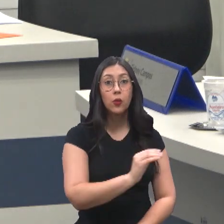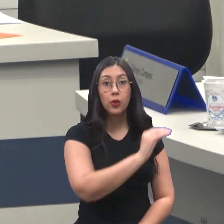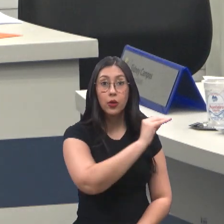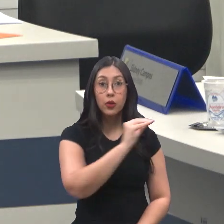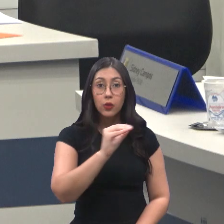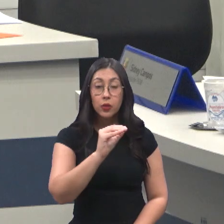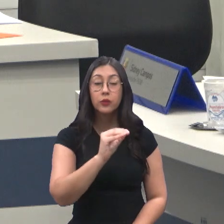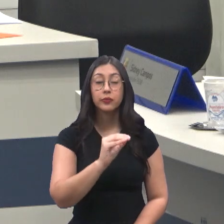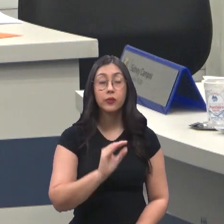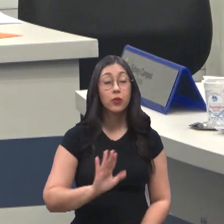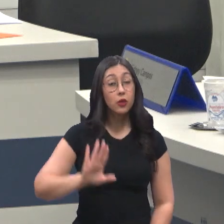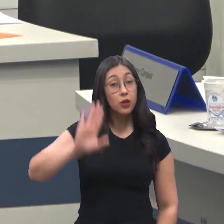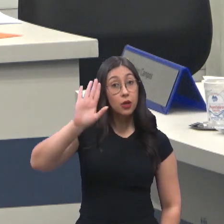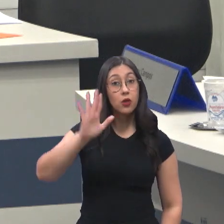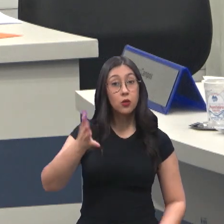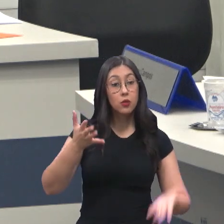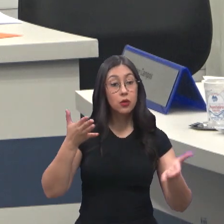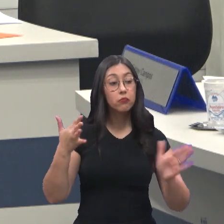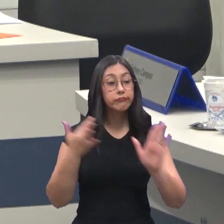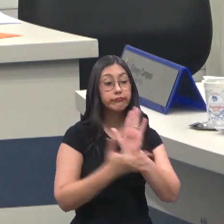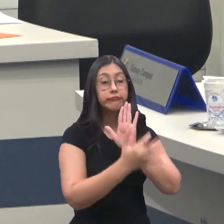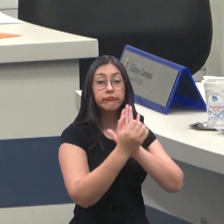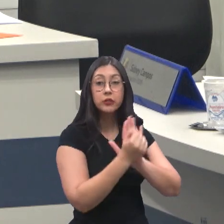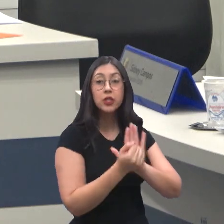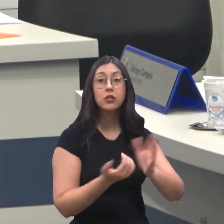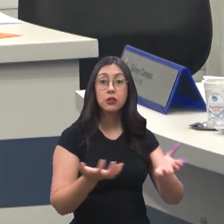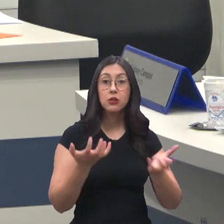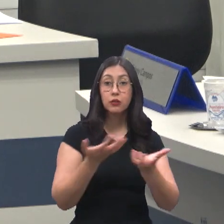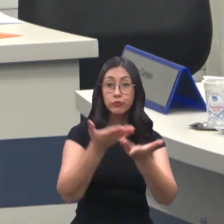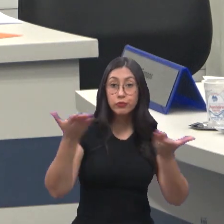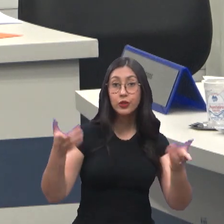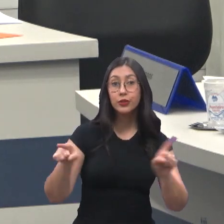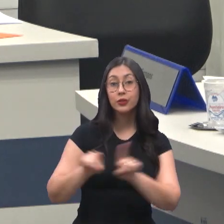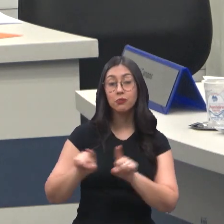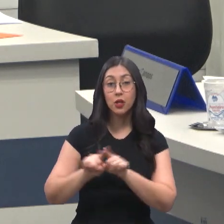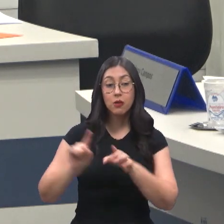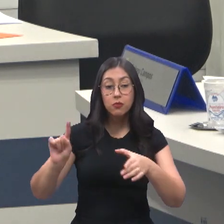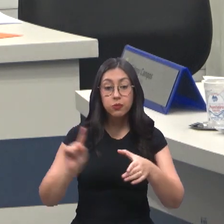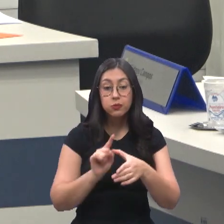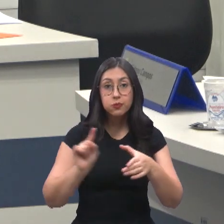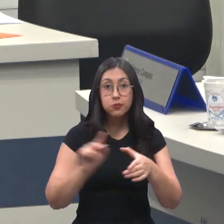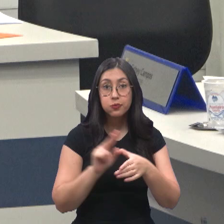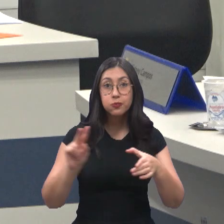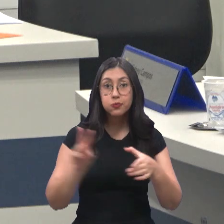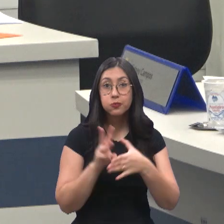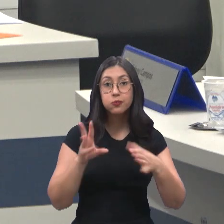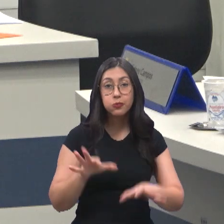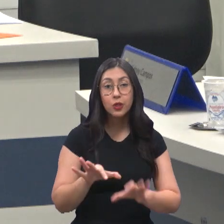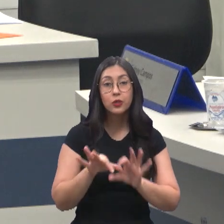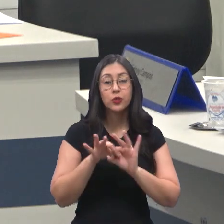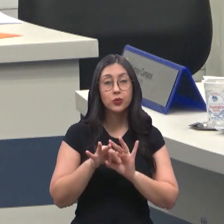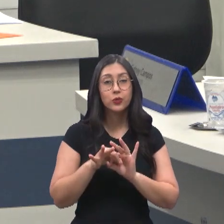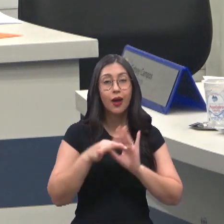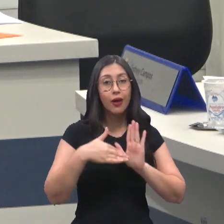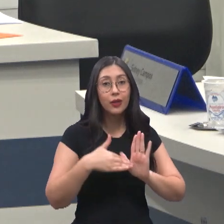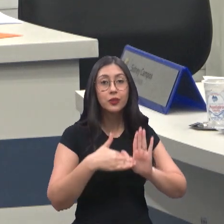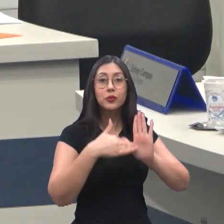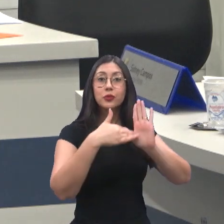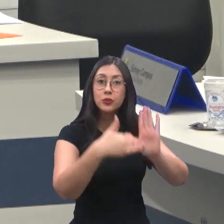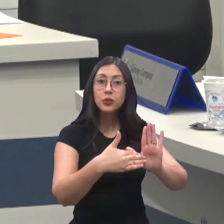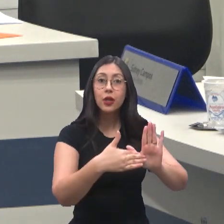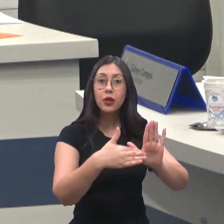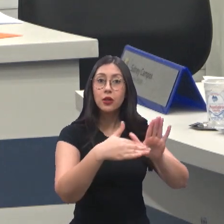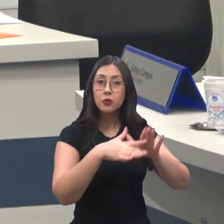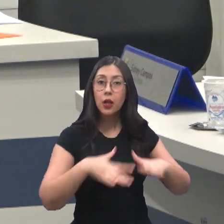meu nome à disposição dessa frente, espero que os demais colegas possam compor aí para a gente fazer um trabalho em conjunto e resolver diversos problemas aí em torno das